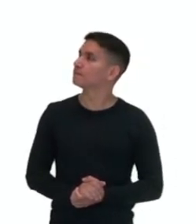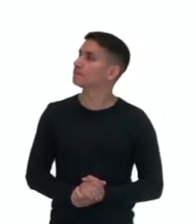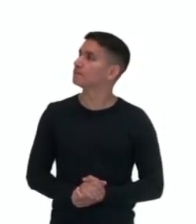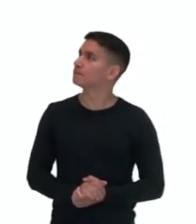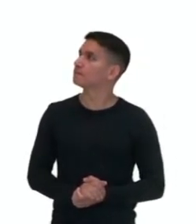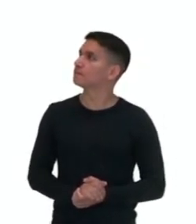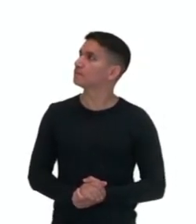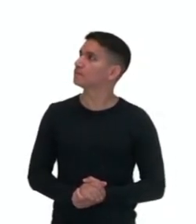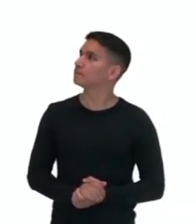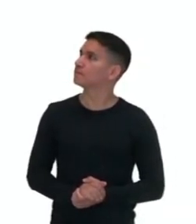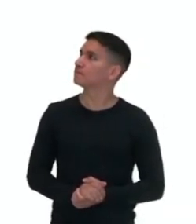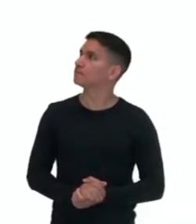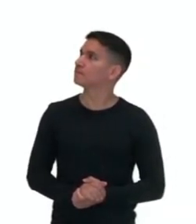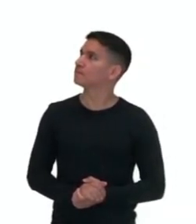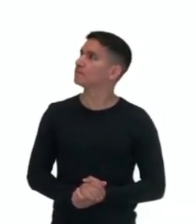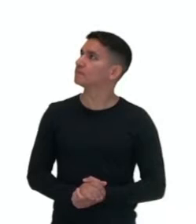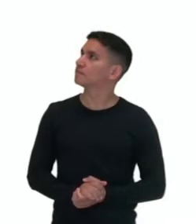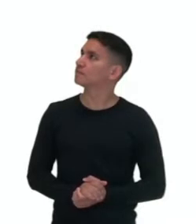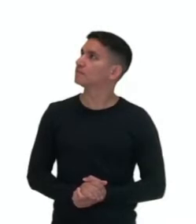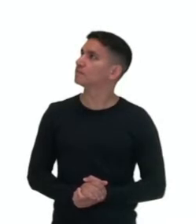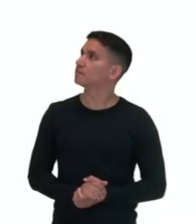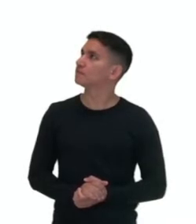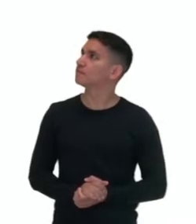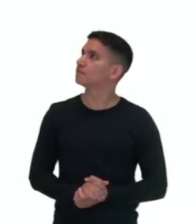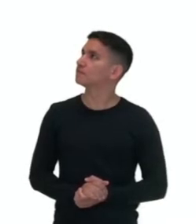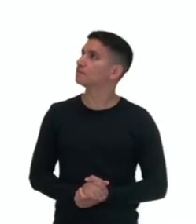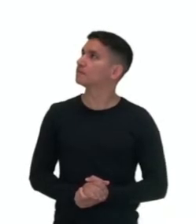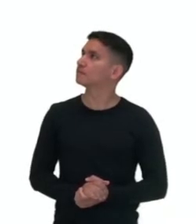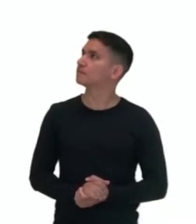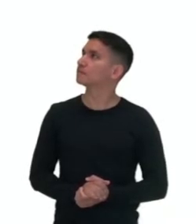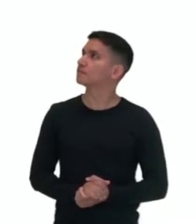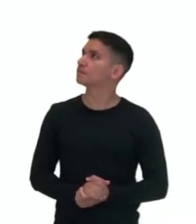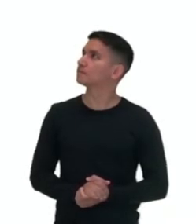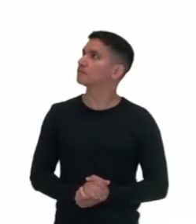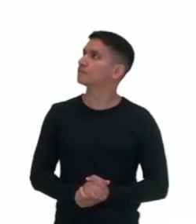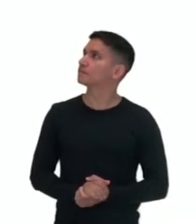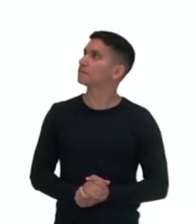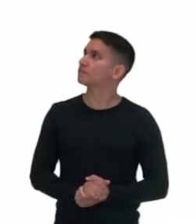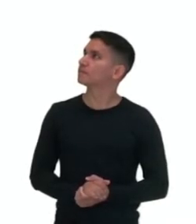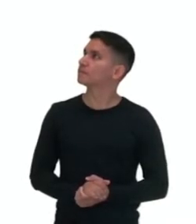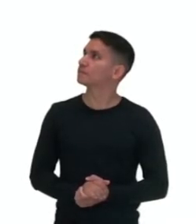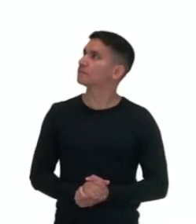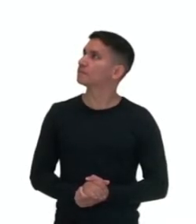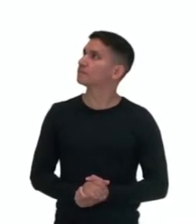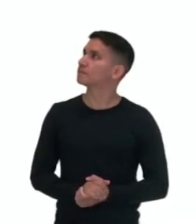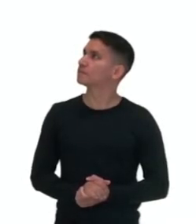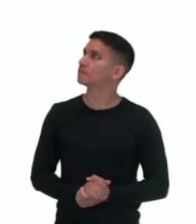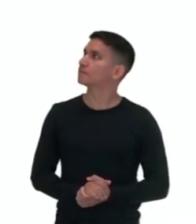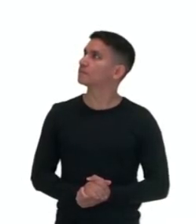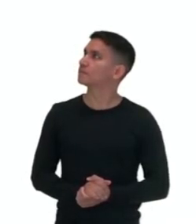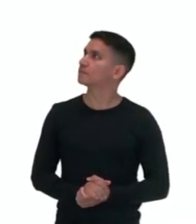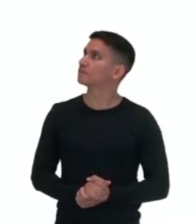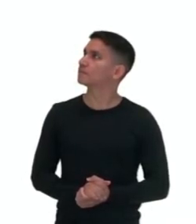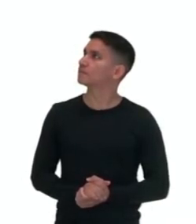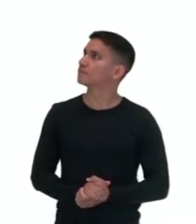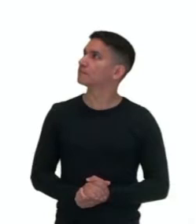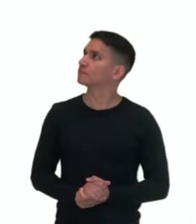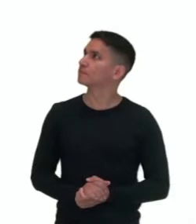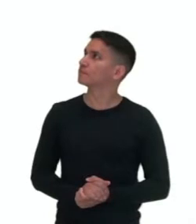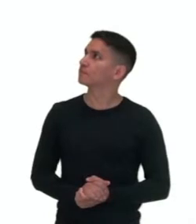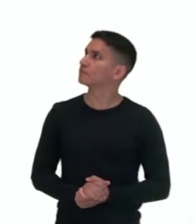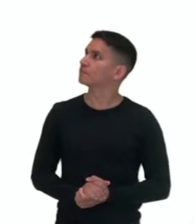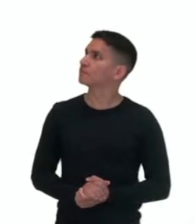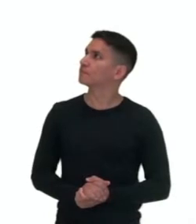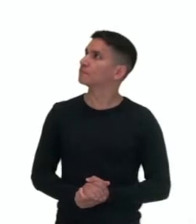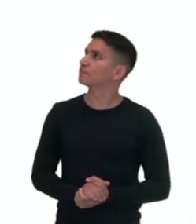reciclagem. Infelizmente, esta não é a única solução. Como as taxas de reciclagem ainda são muito baixas, não podemos